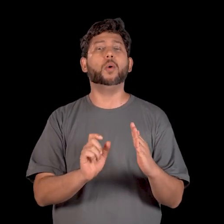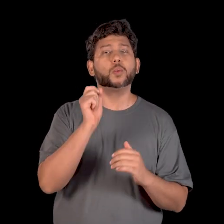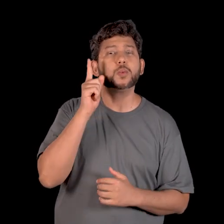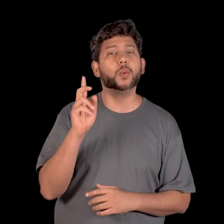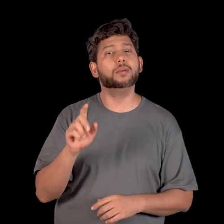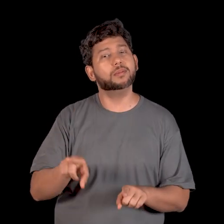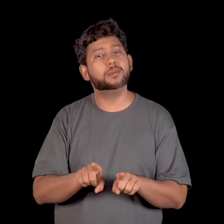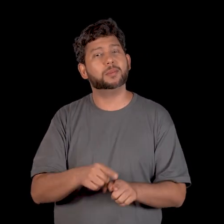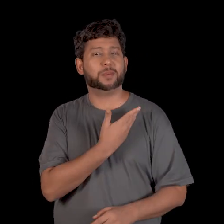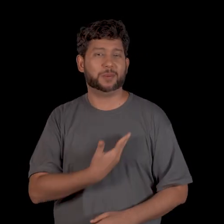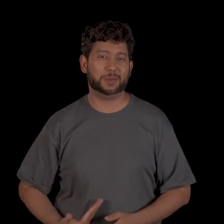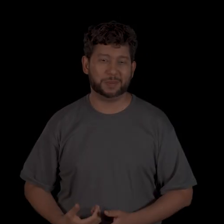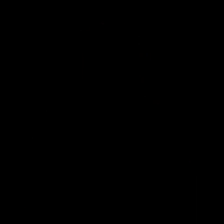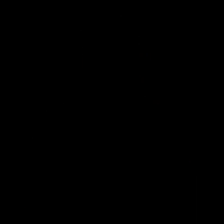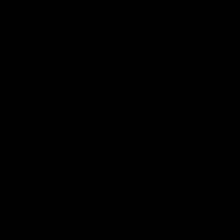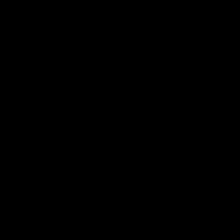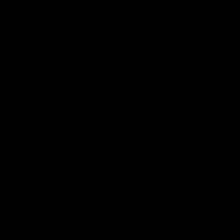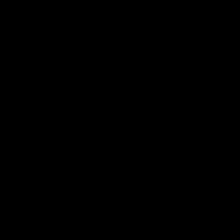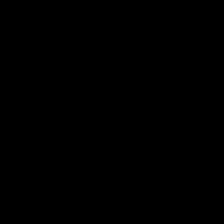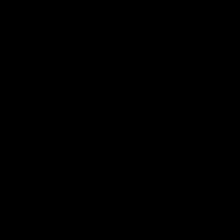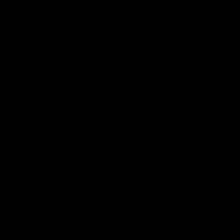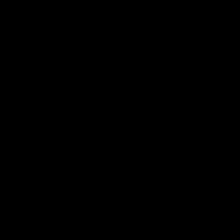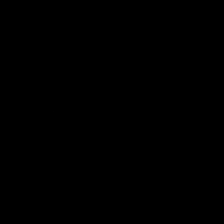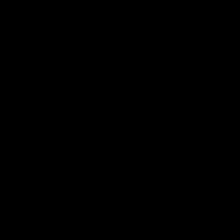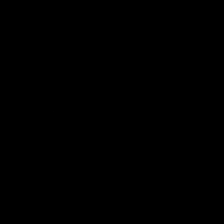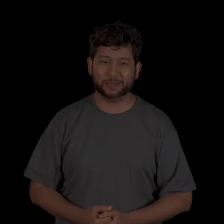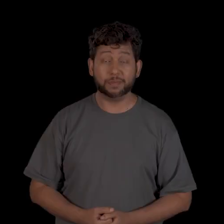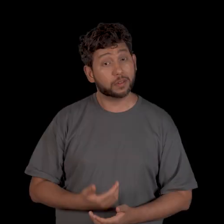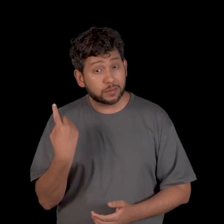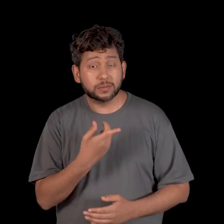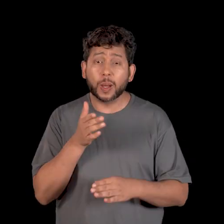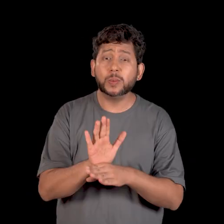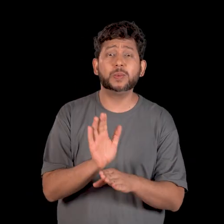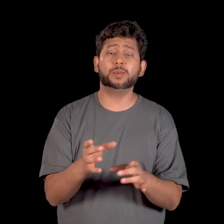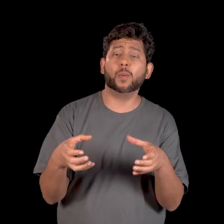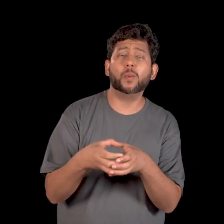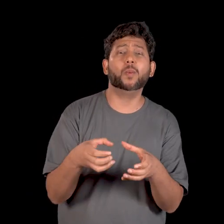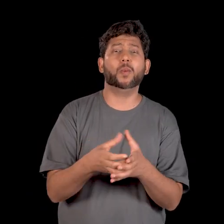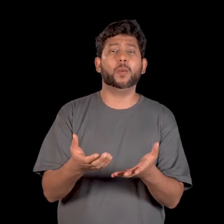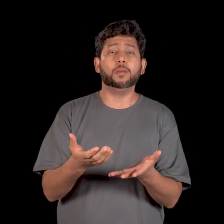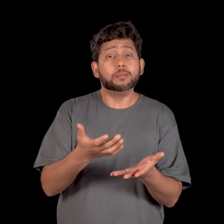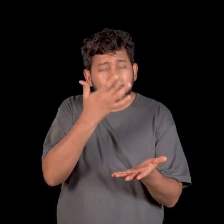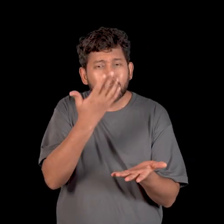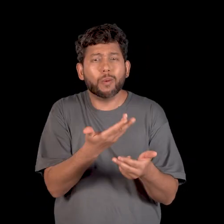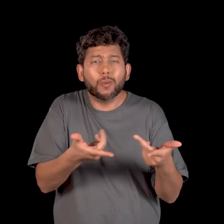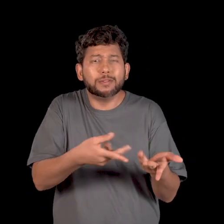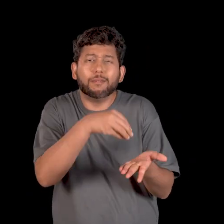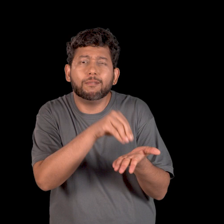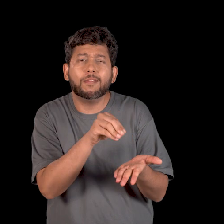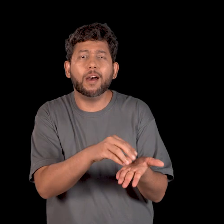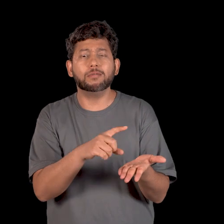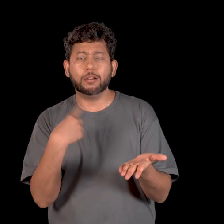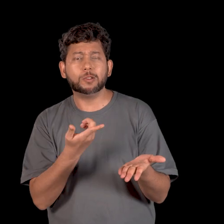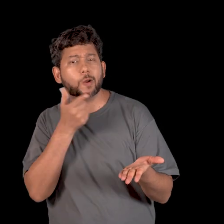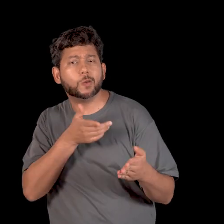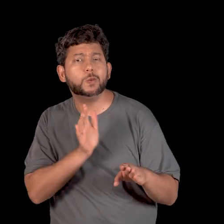professores e estudantes de instituições culturais e educacionais públicas. Colabora, assim, com comunidades e grupos que sejam,